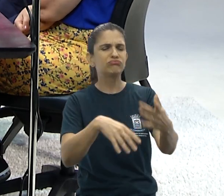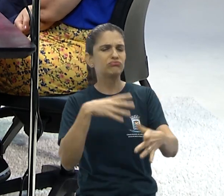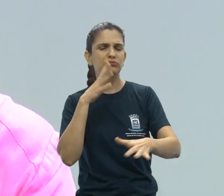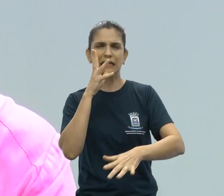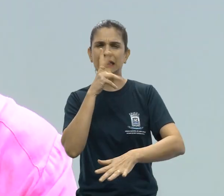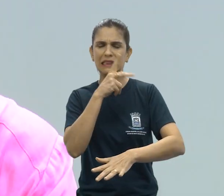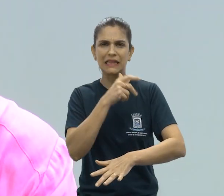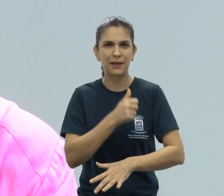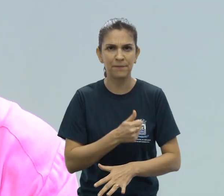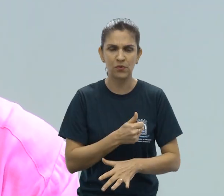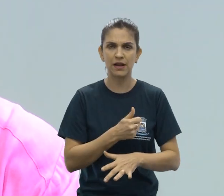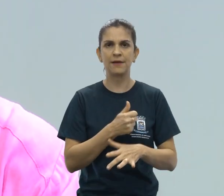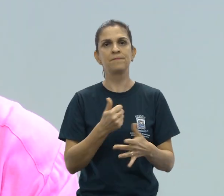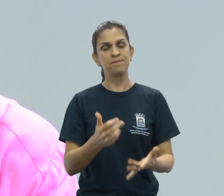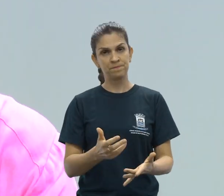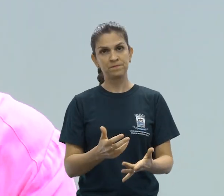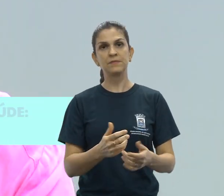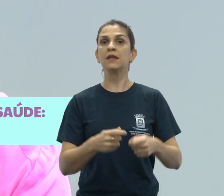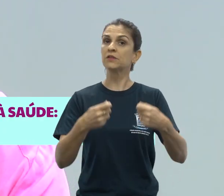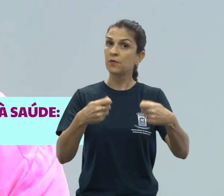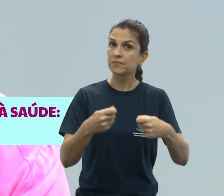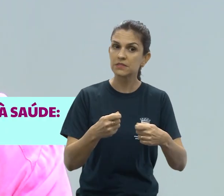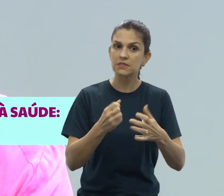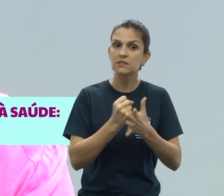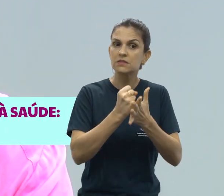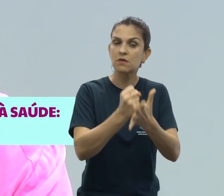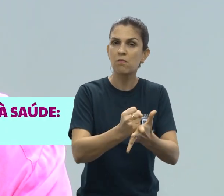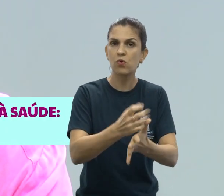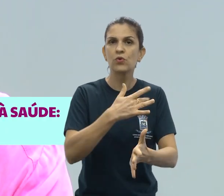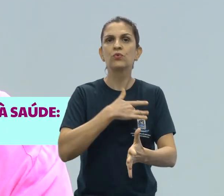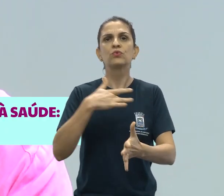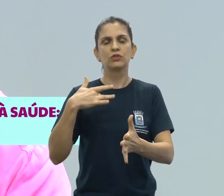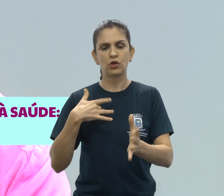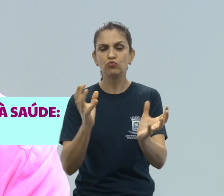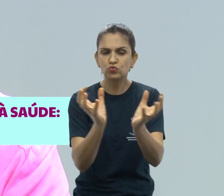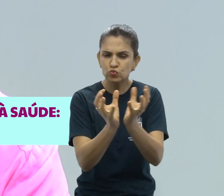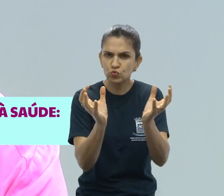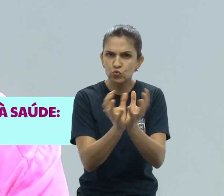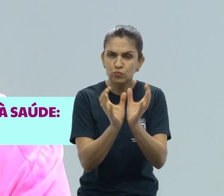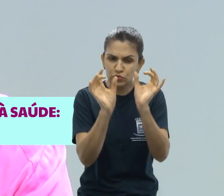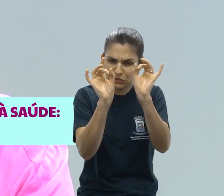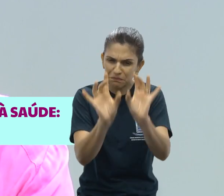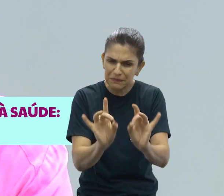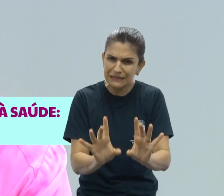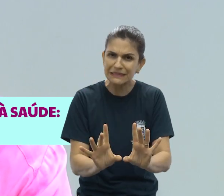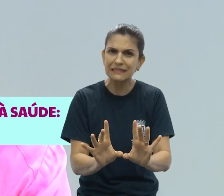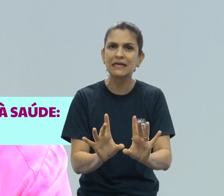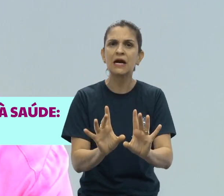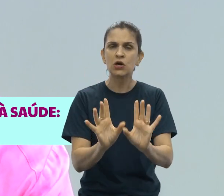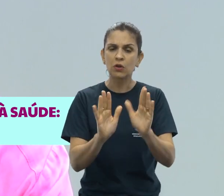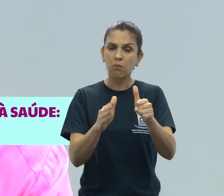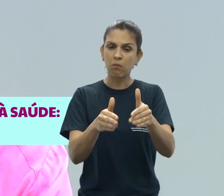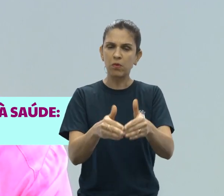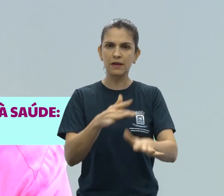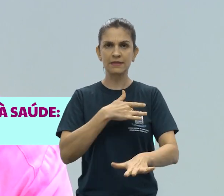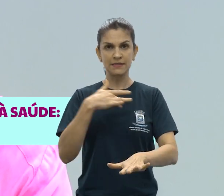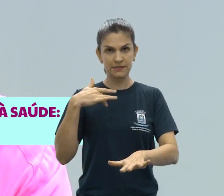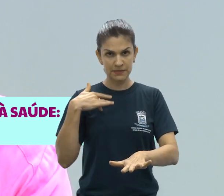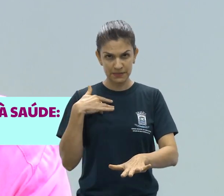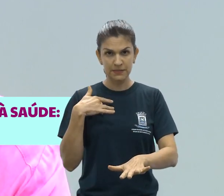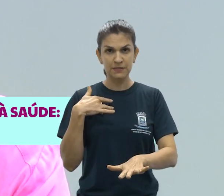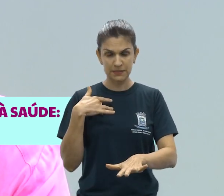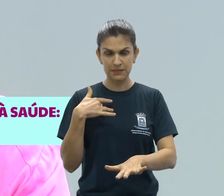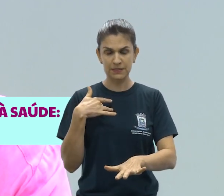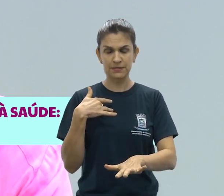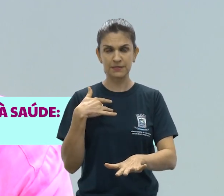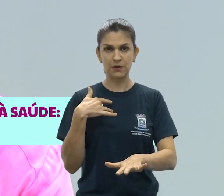a Defensoria Pública está à disposição, tem o Núcleo de Atenção à Saúde, que trata só das questões relacionadas à saúde pública, que